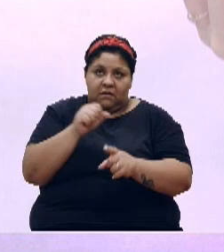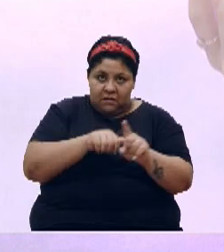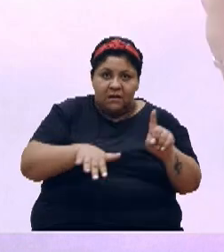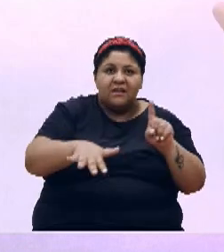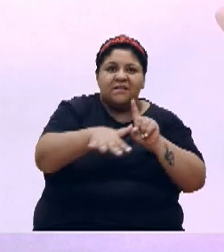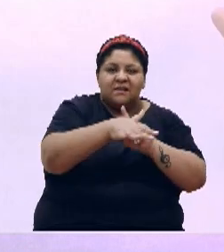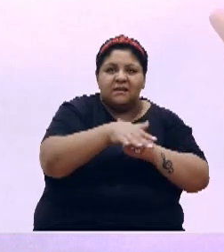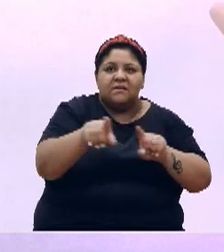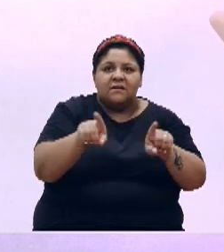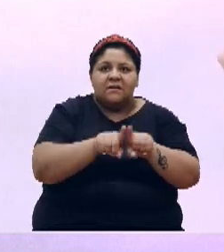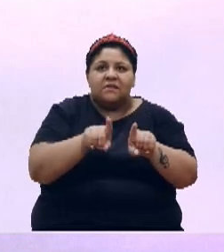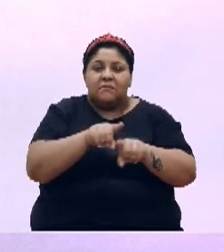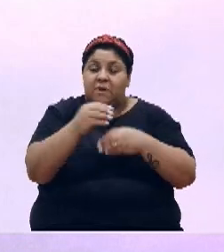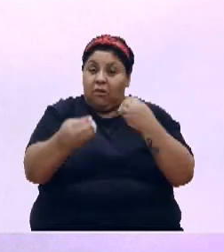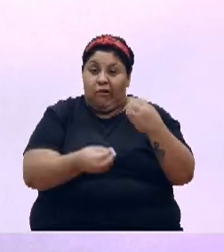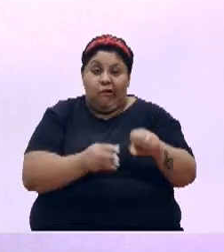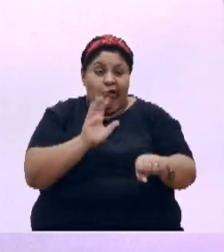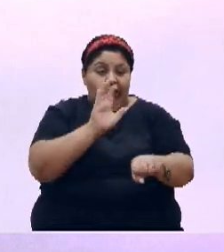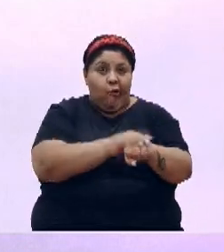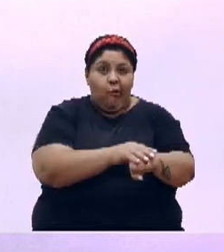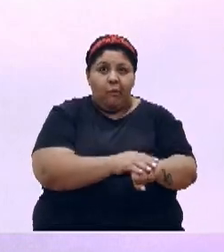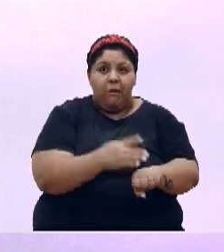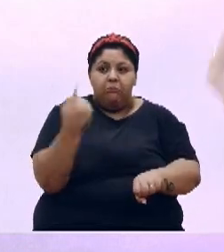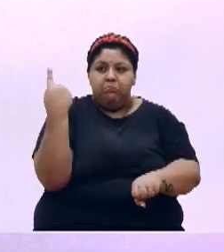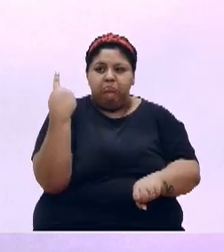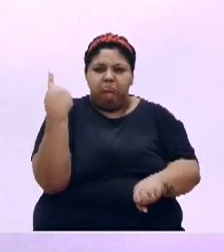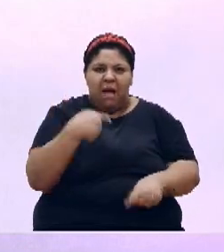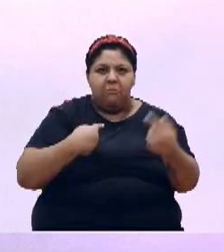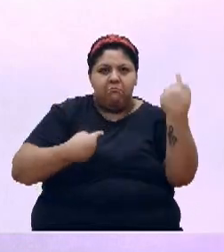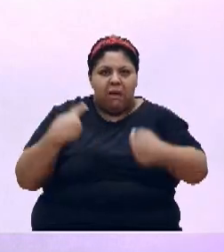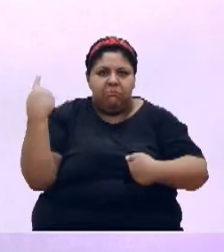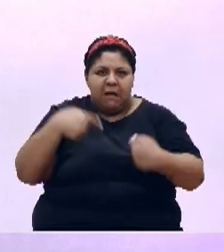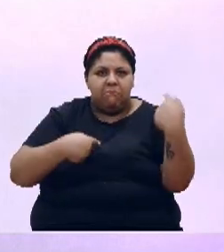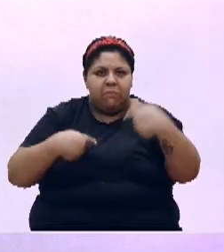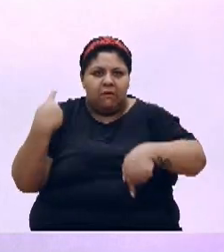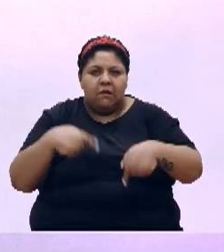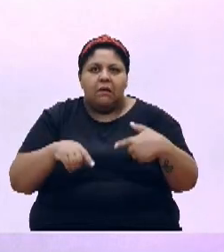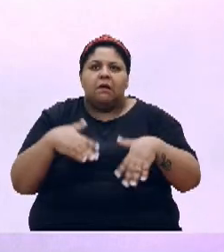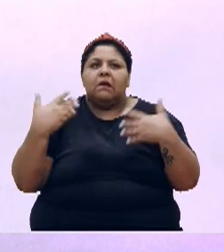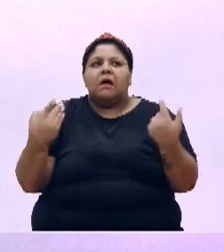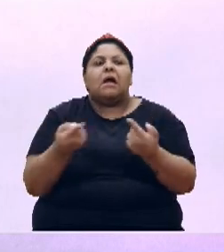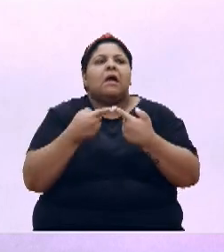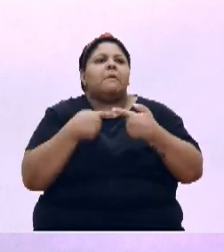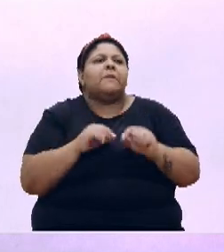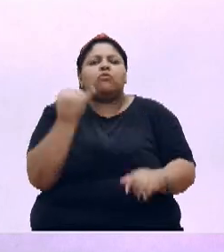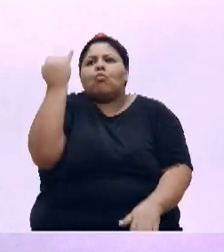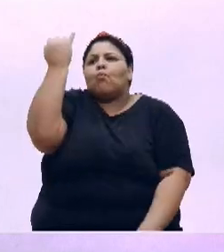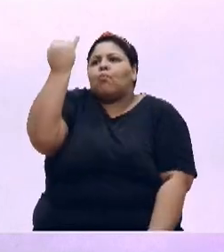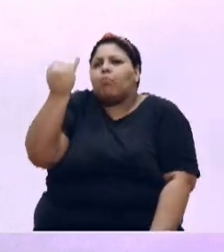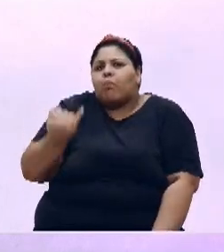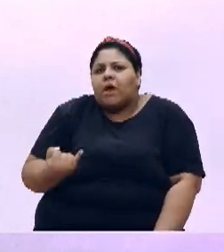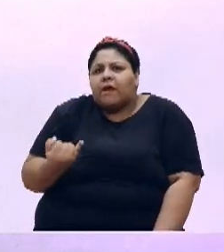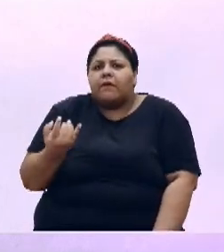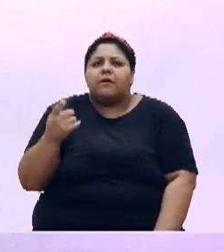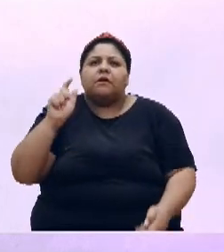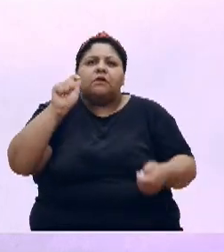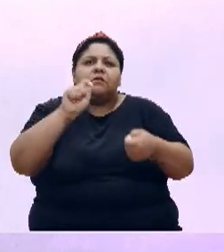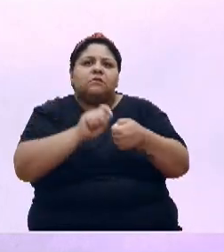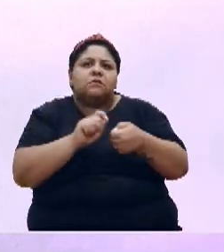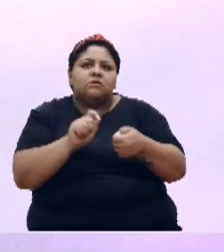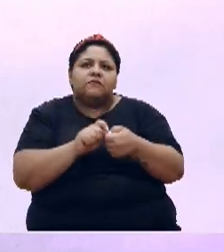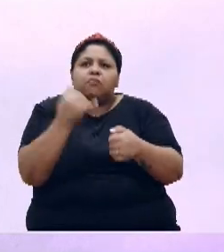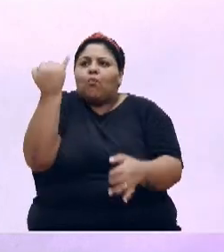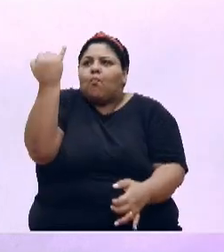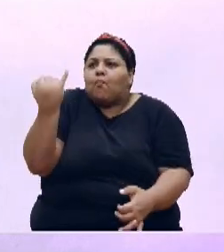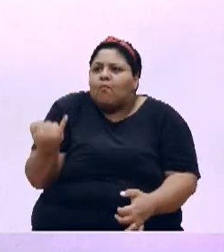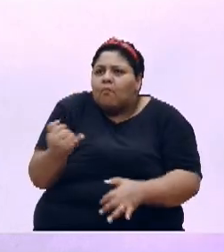coloca muitas culpas, né? Então, quanto se escuta, mas é que tu era muito magrinha, tu fez aquelas tuas